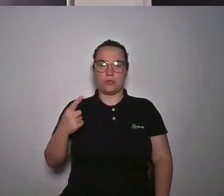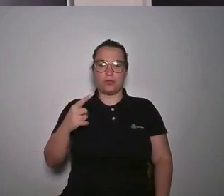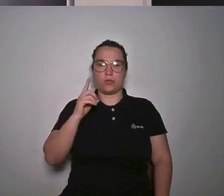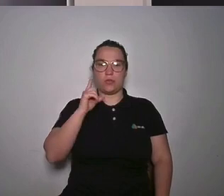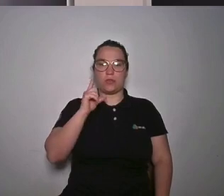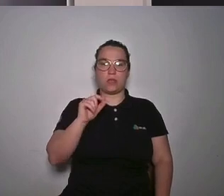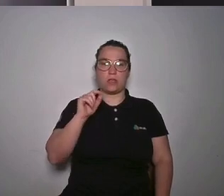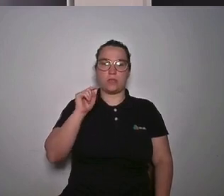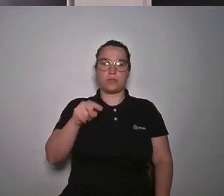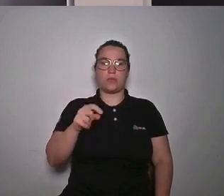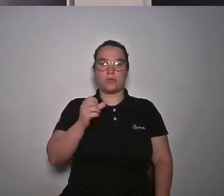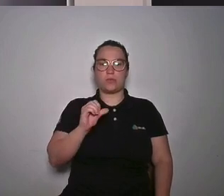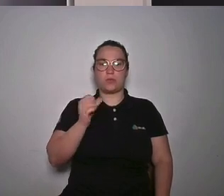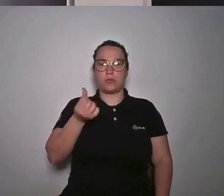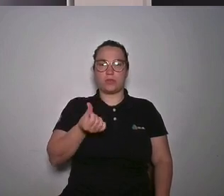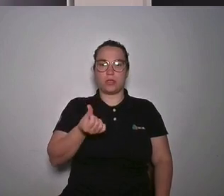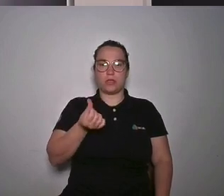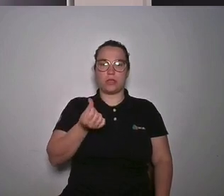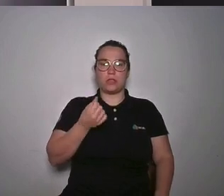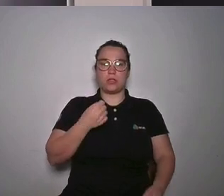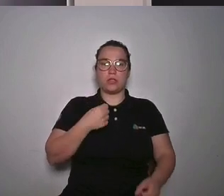10,06, o ano passado,